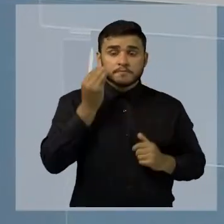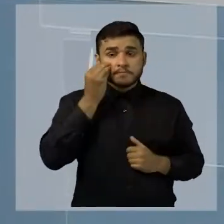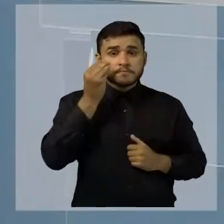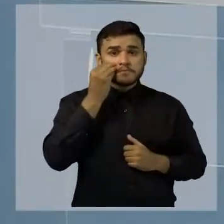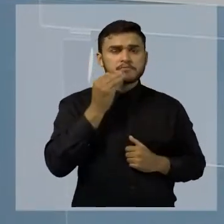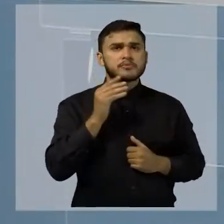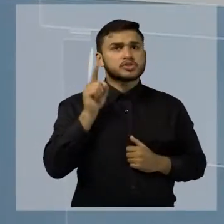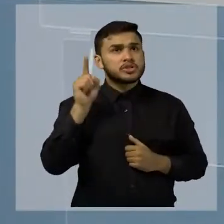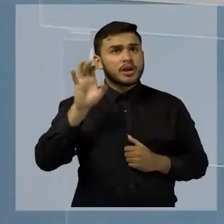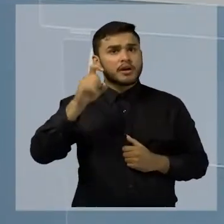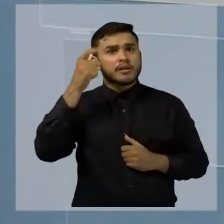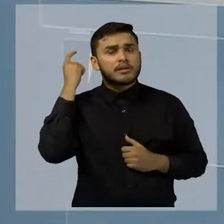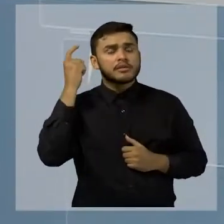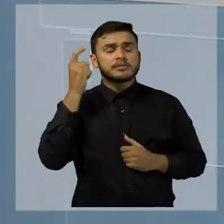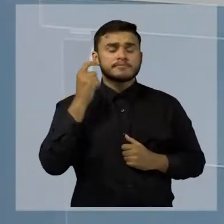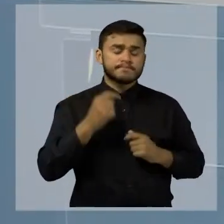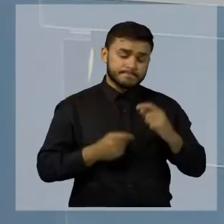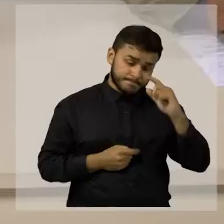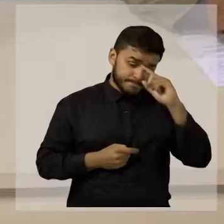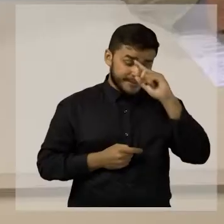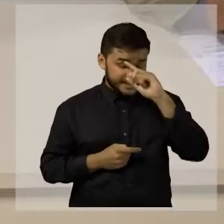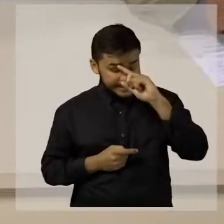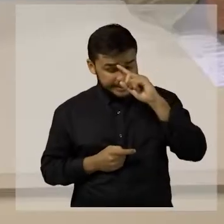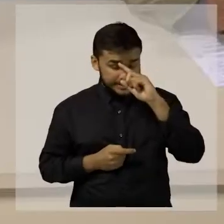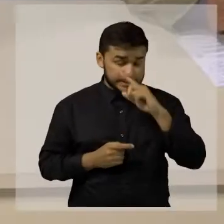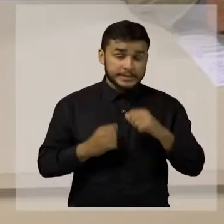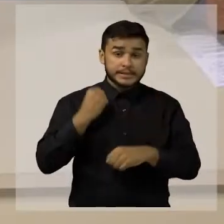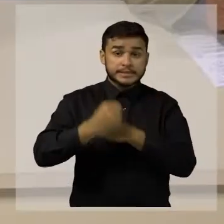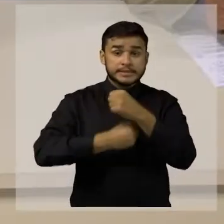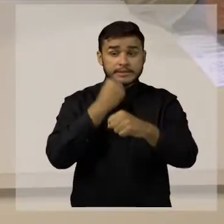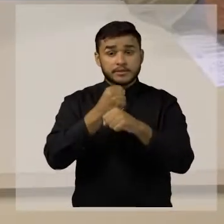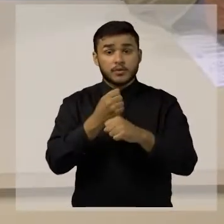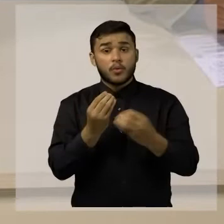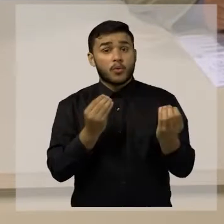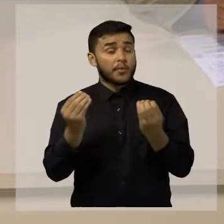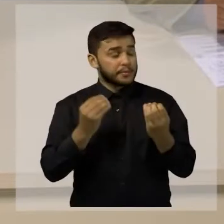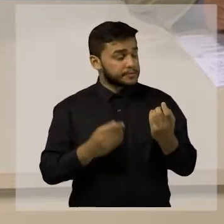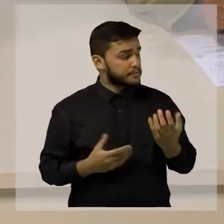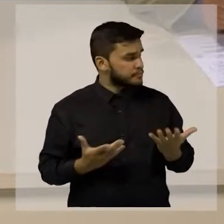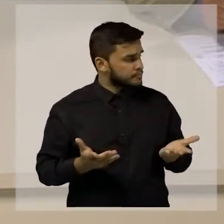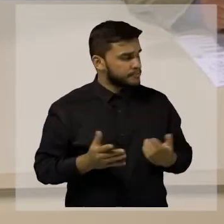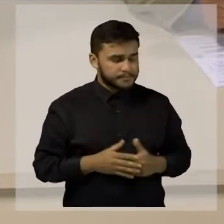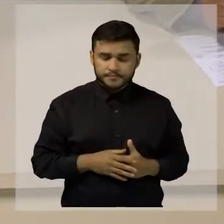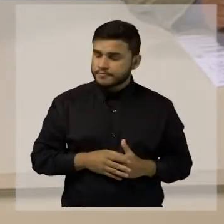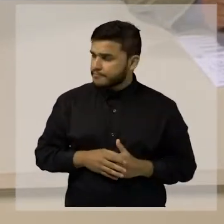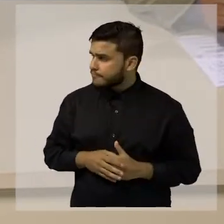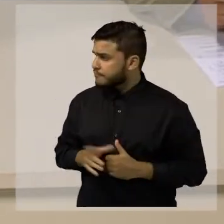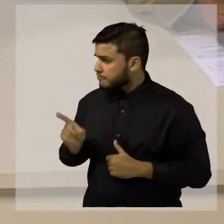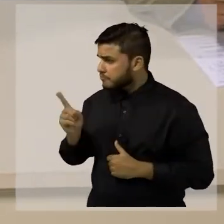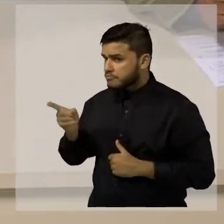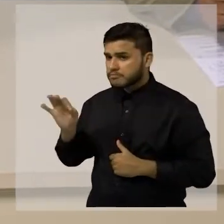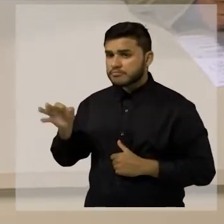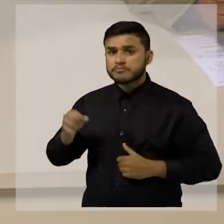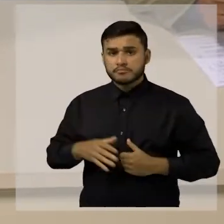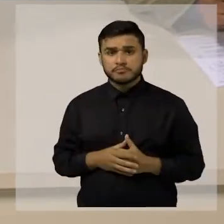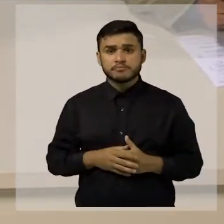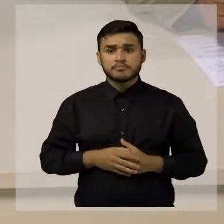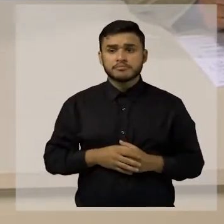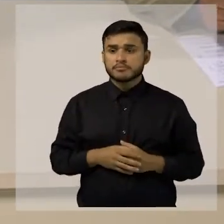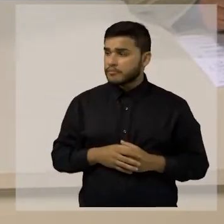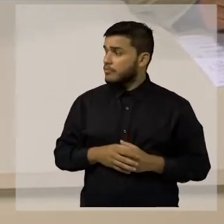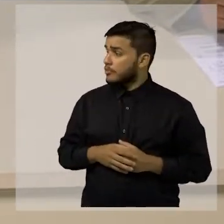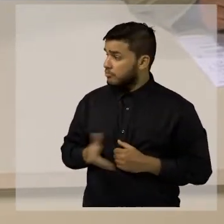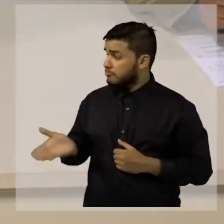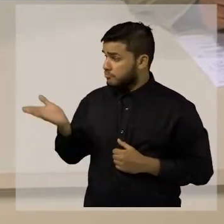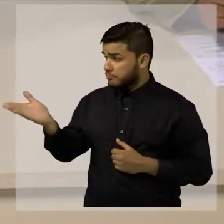aspecto... É interessante o que você falou agora, Paulo, porque é o seguinte, com o fim das coligações, o que